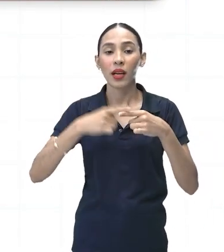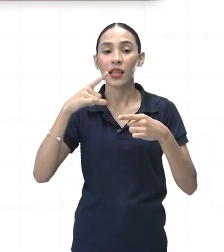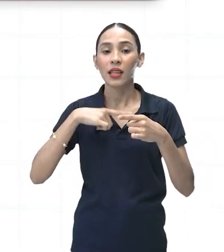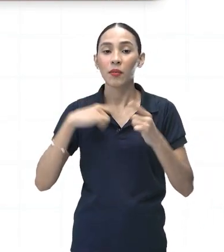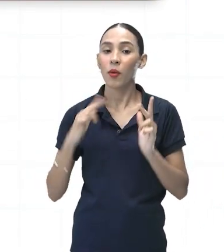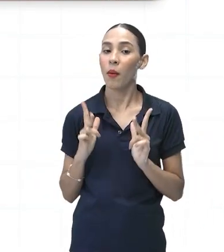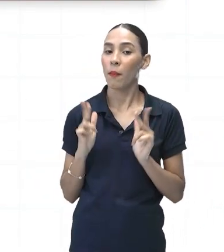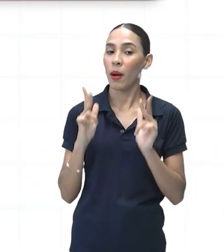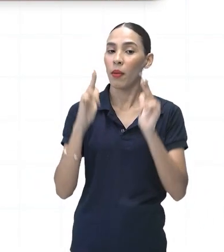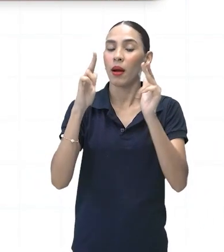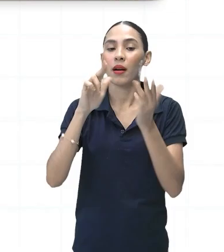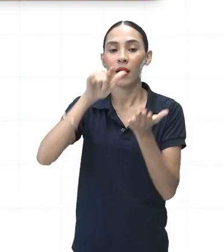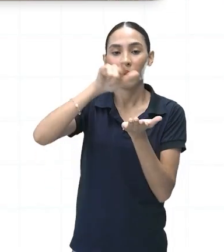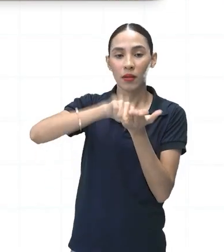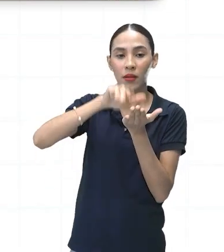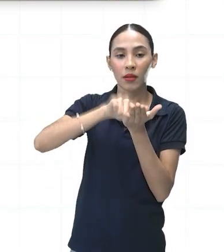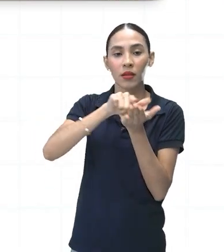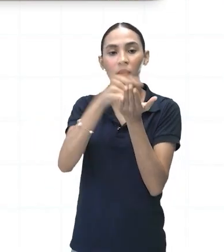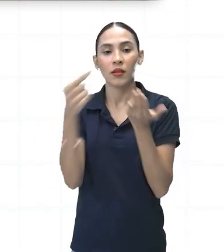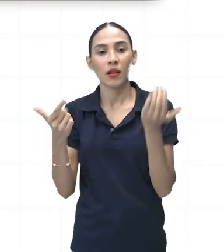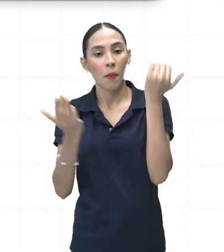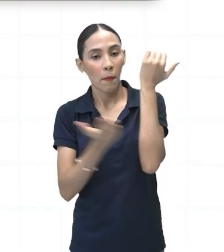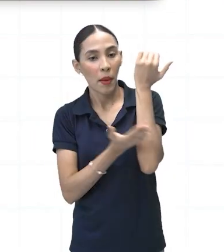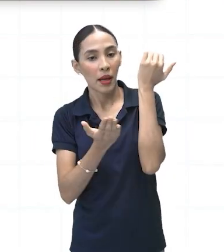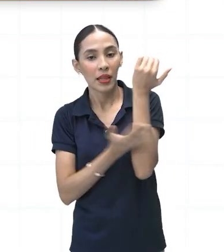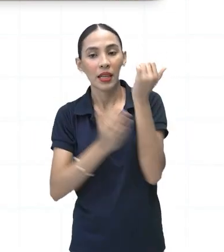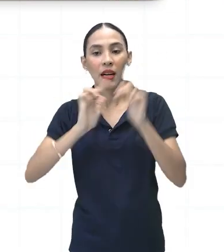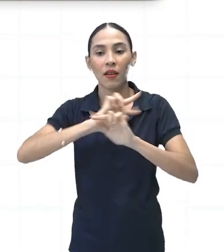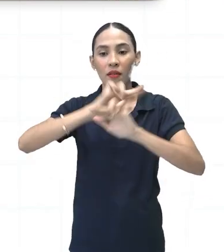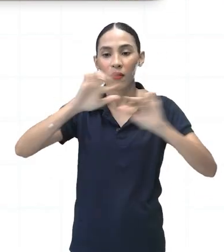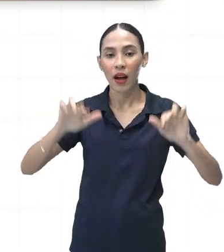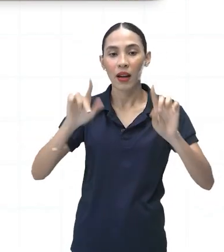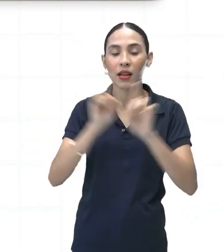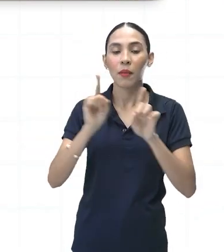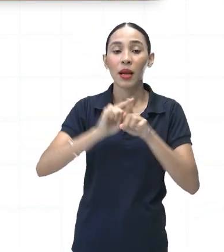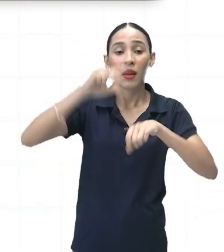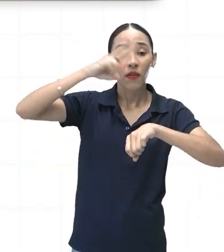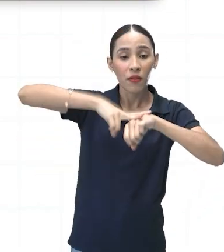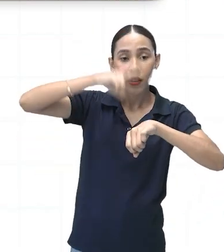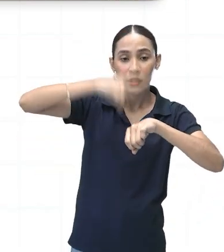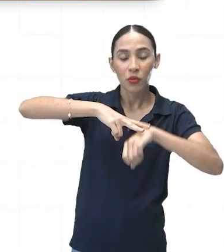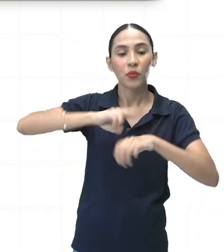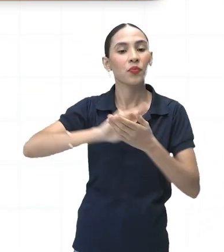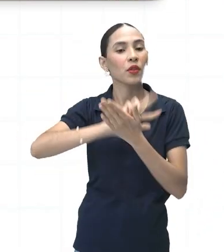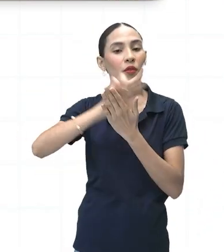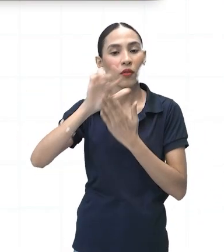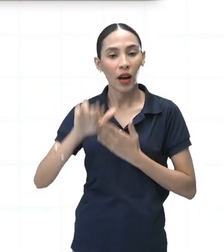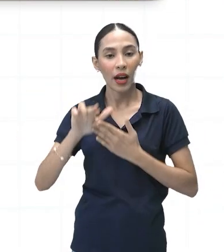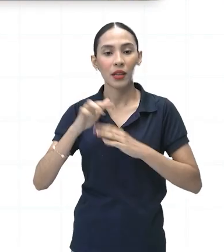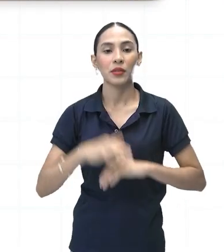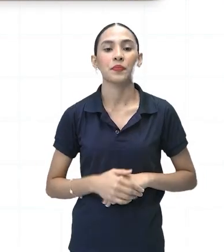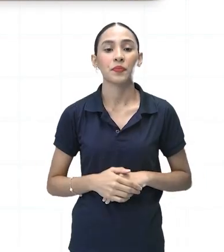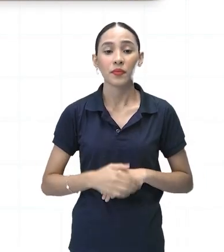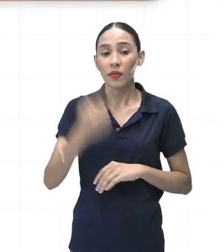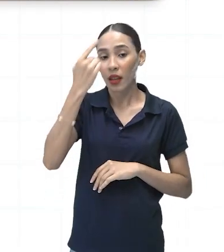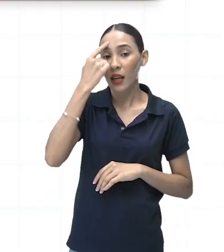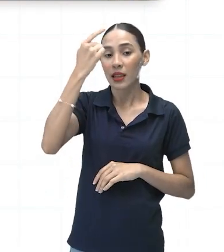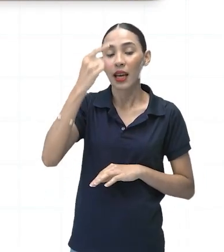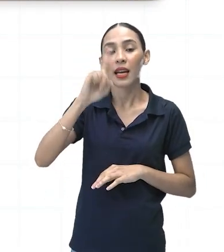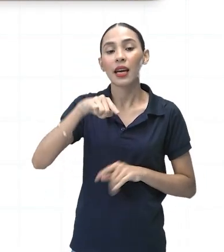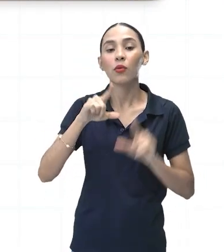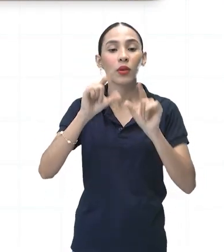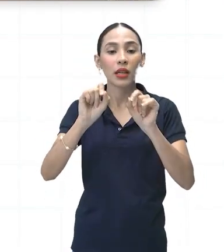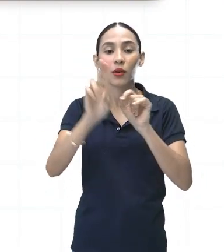presença de recorte de jornais, madeiras, objetos diversos, como caco de vidro, entre outros. A ideia era